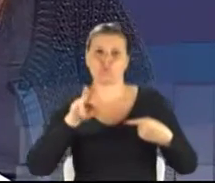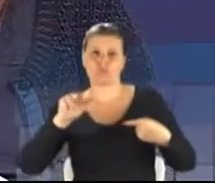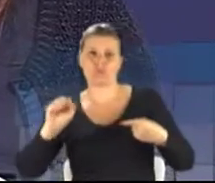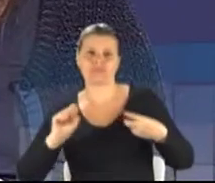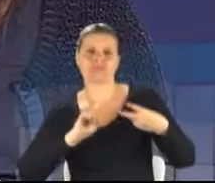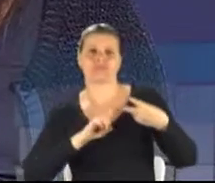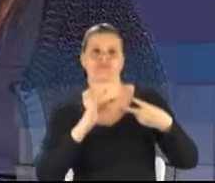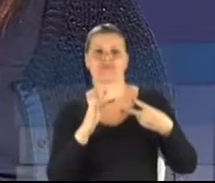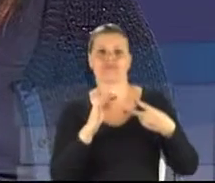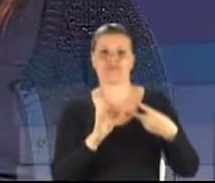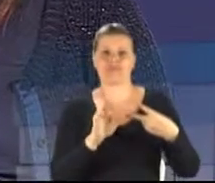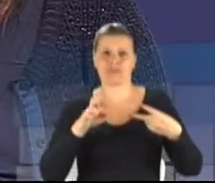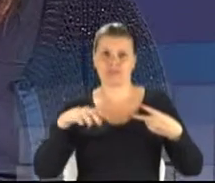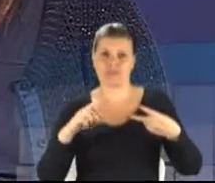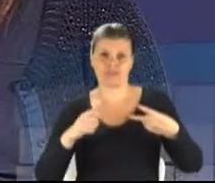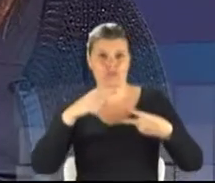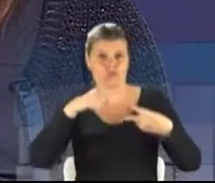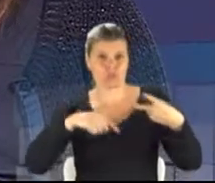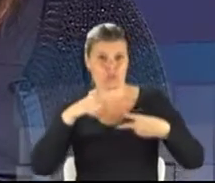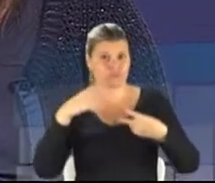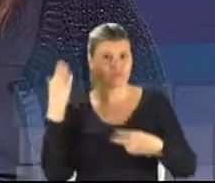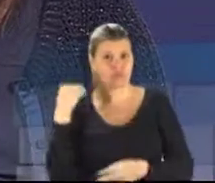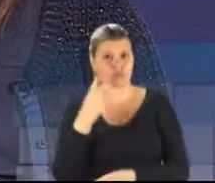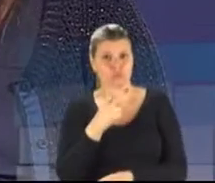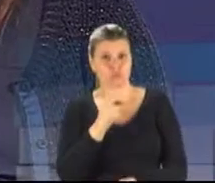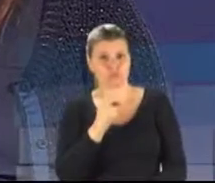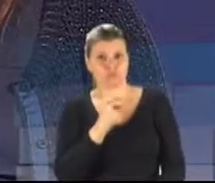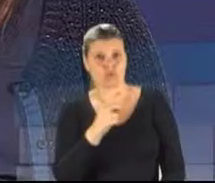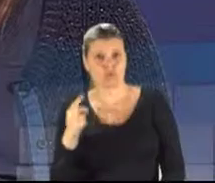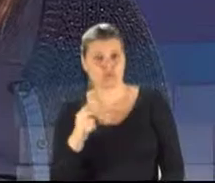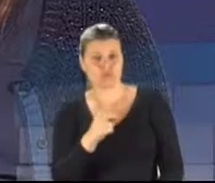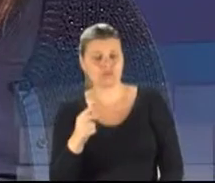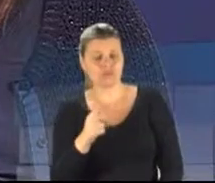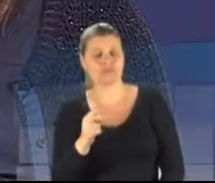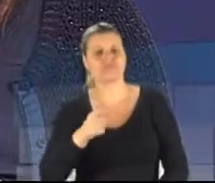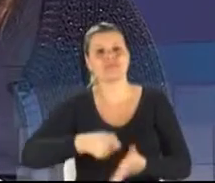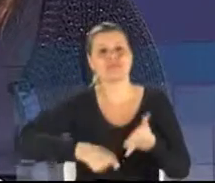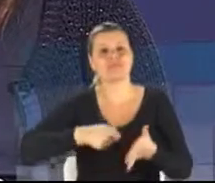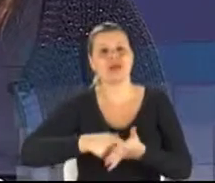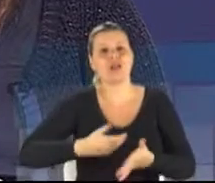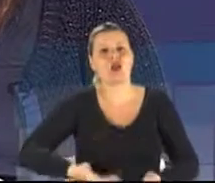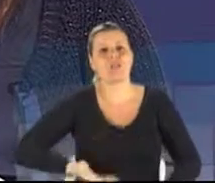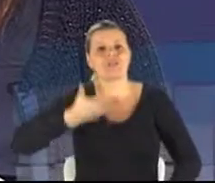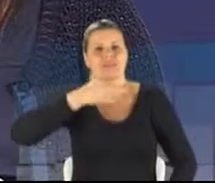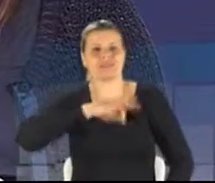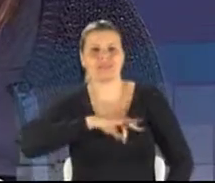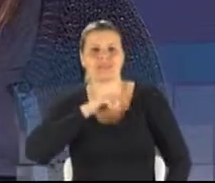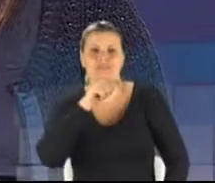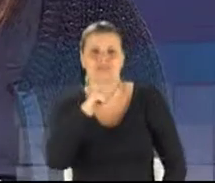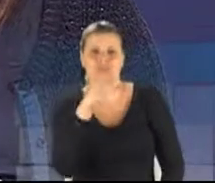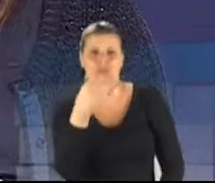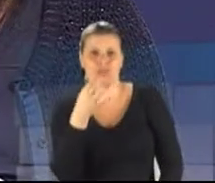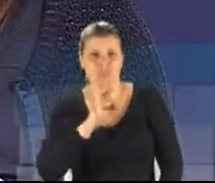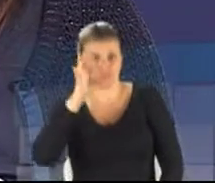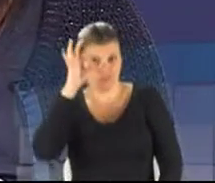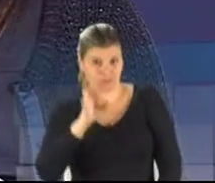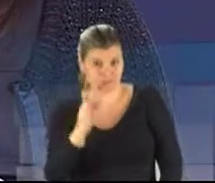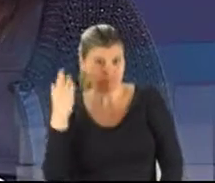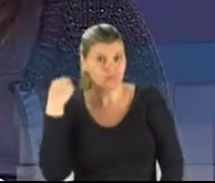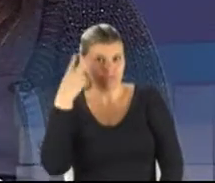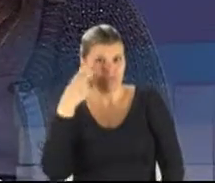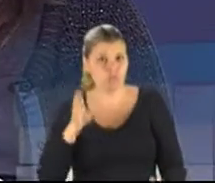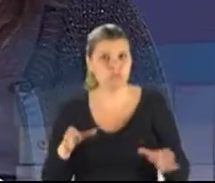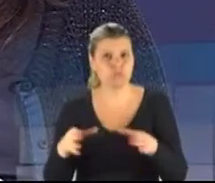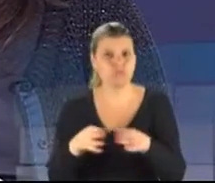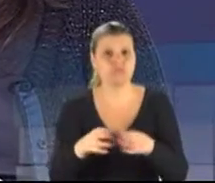vereadores de da capital tentaram se dar um aumento de 74% 74% veja só e eles foram